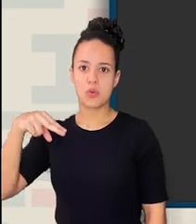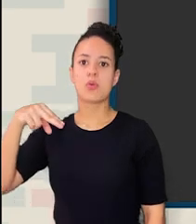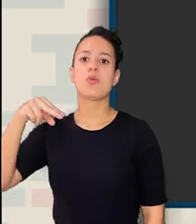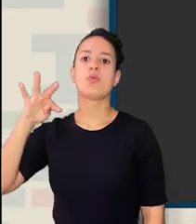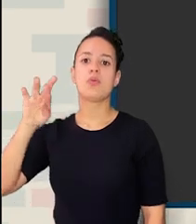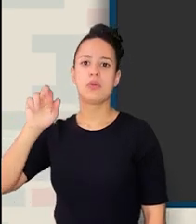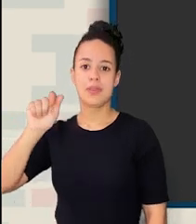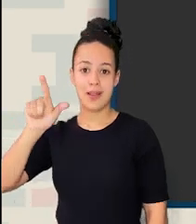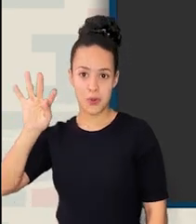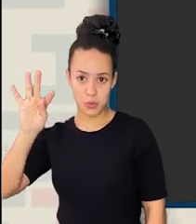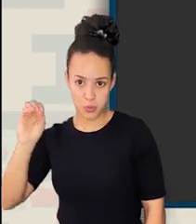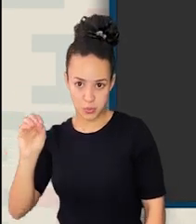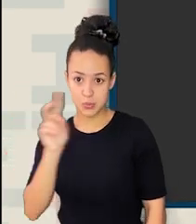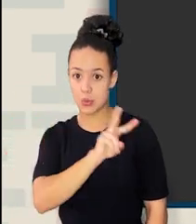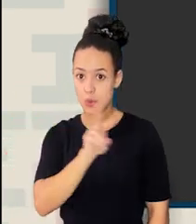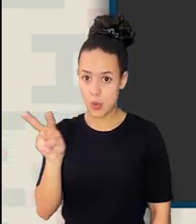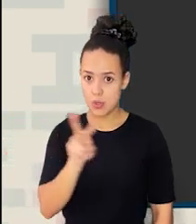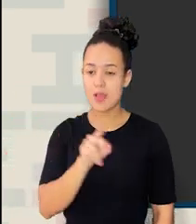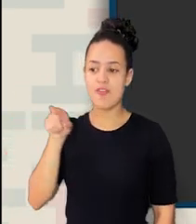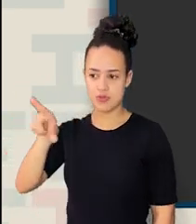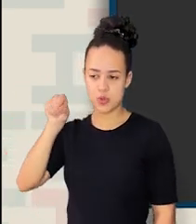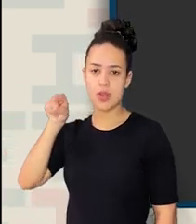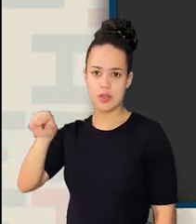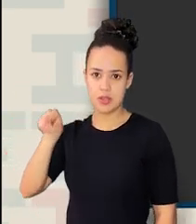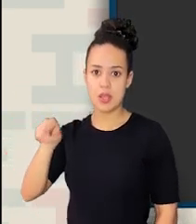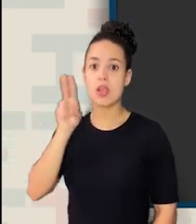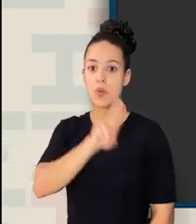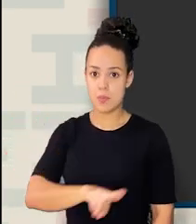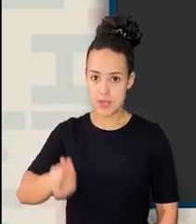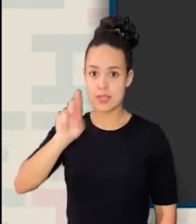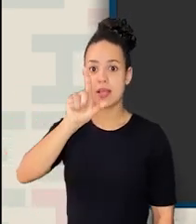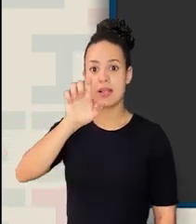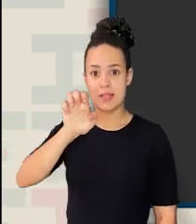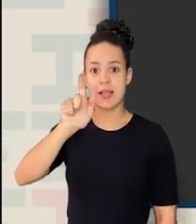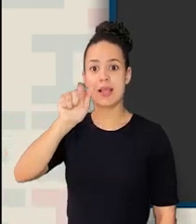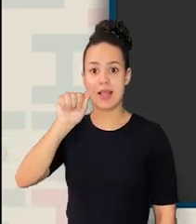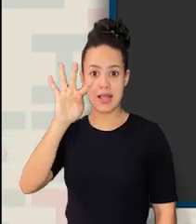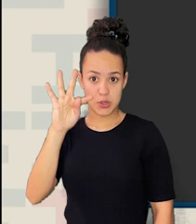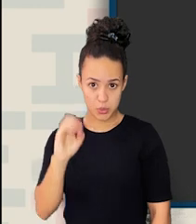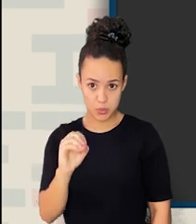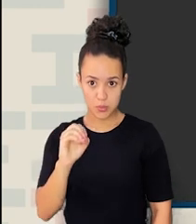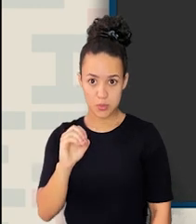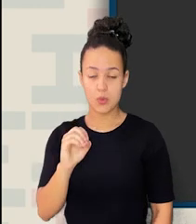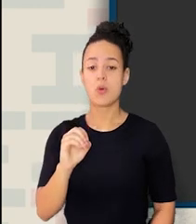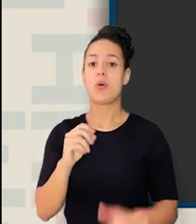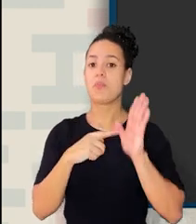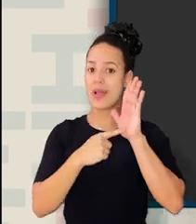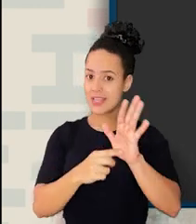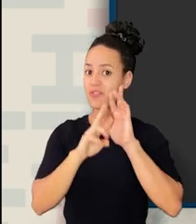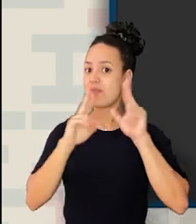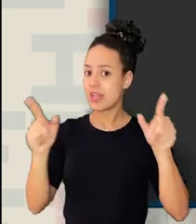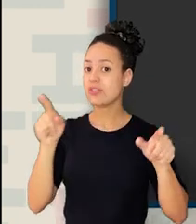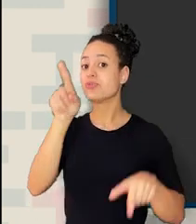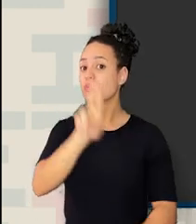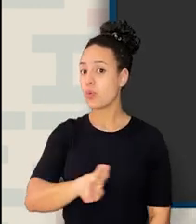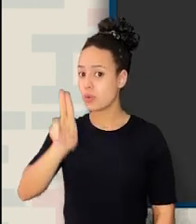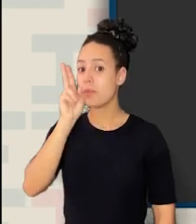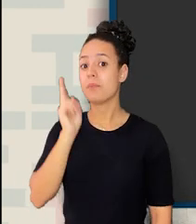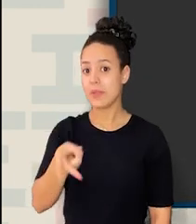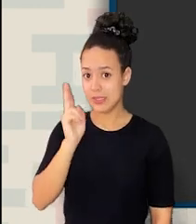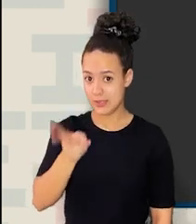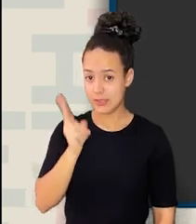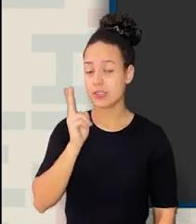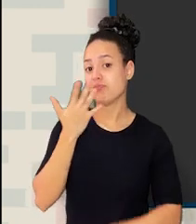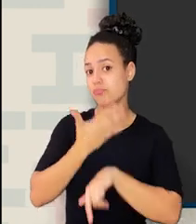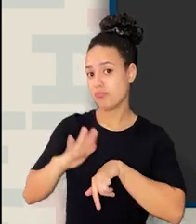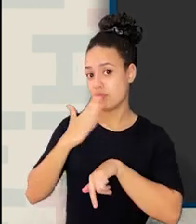contralto. Por exemplo, ele começa fazendo legato, a diferença do legato, e aí você pode usar a mesma articulação. Vou